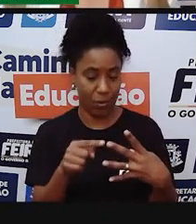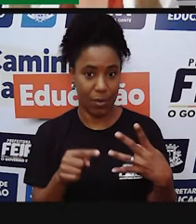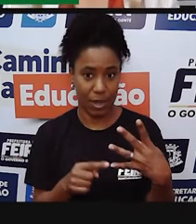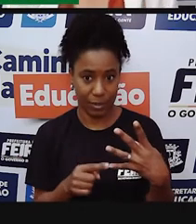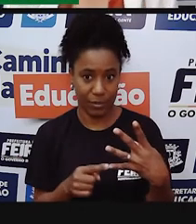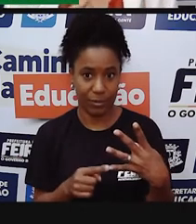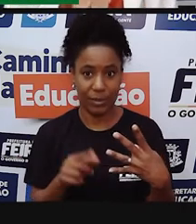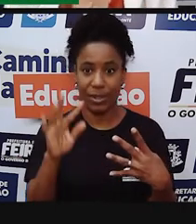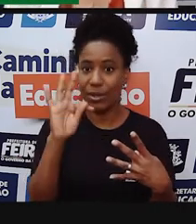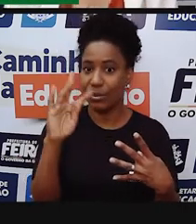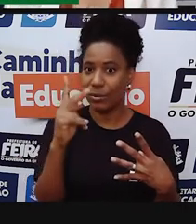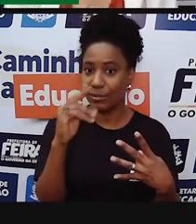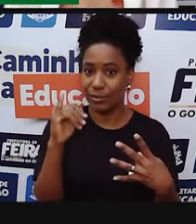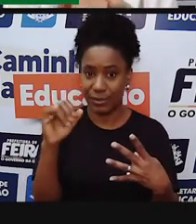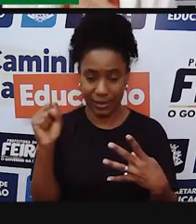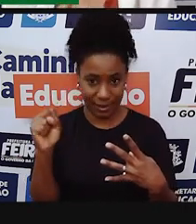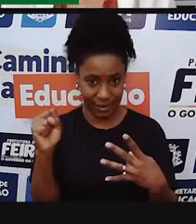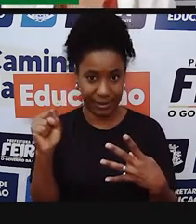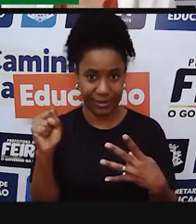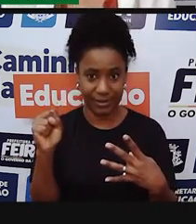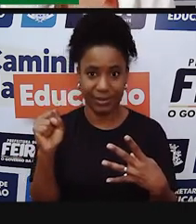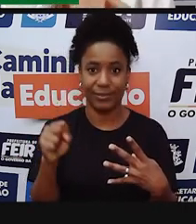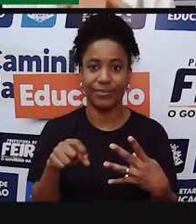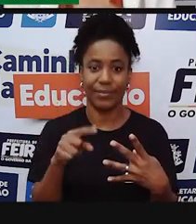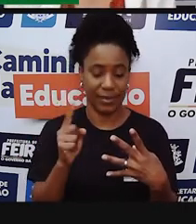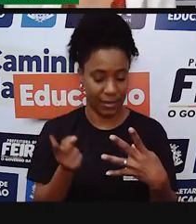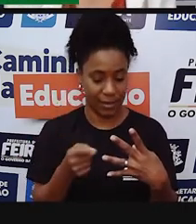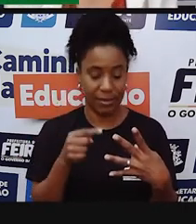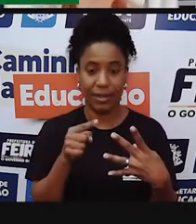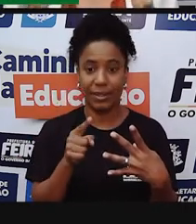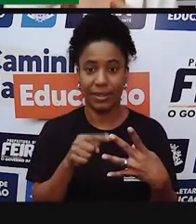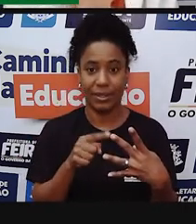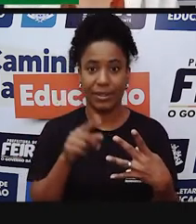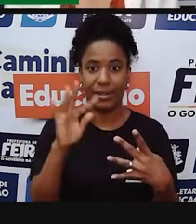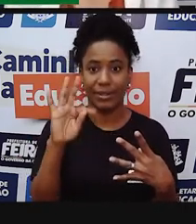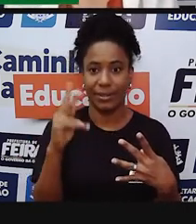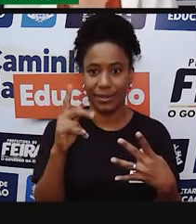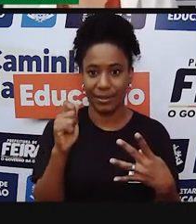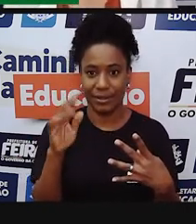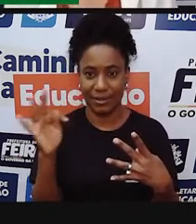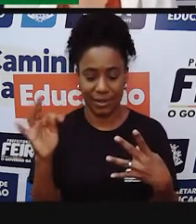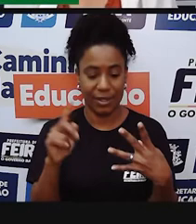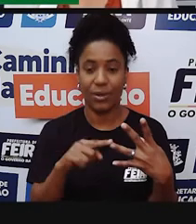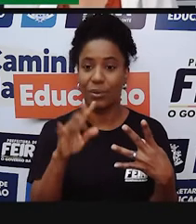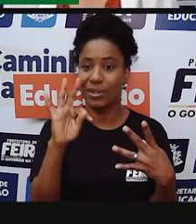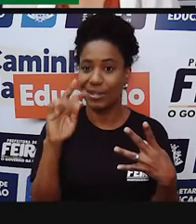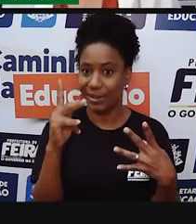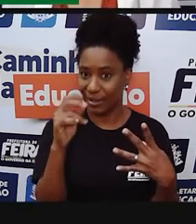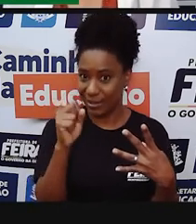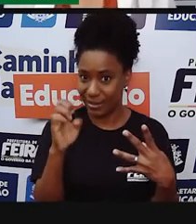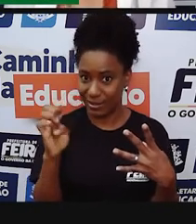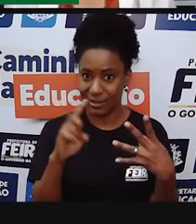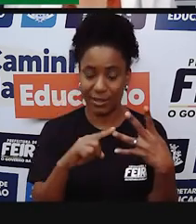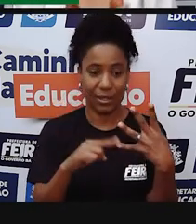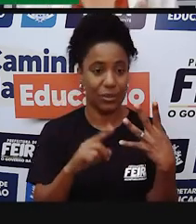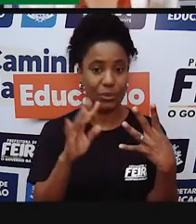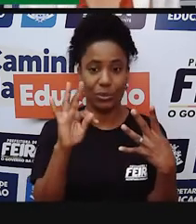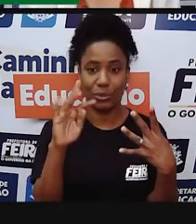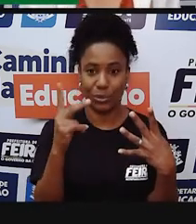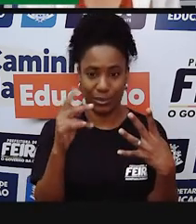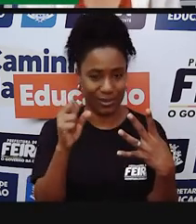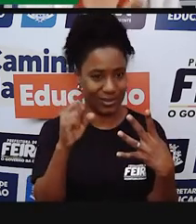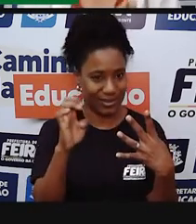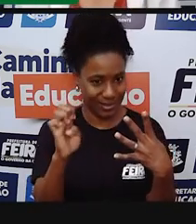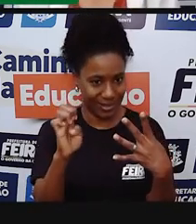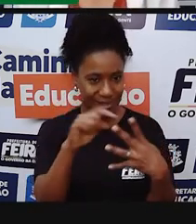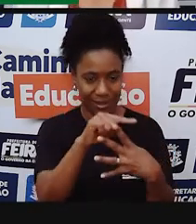esse aos pronomes do singular desde 12 e são os pronomes do plural quando eu